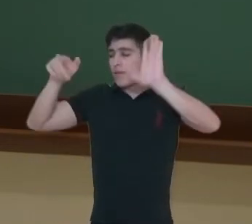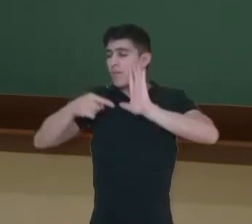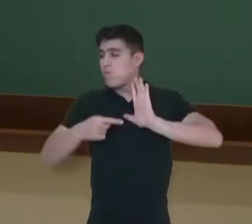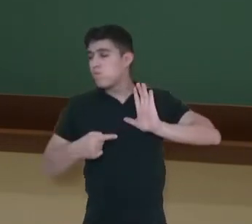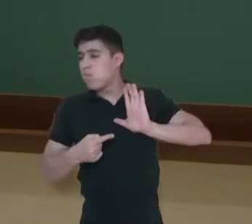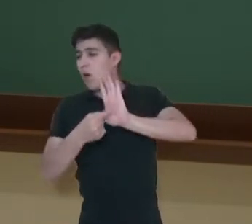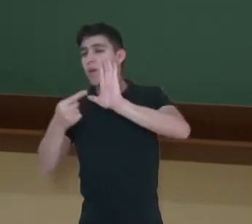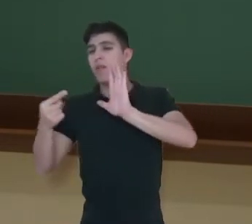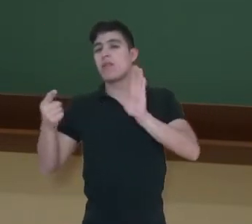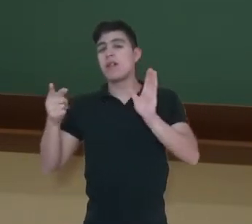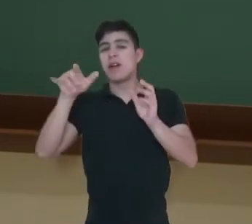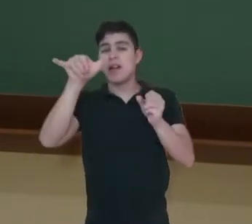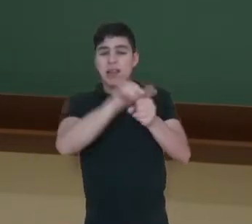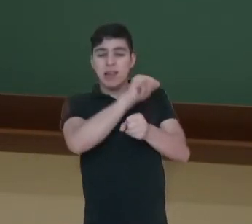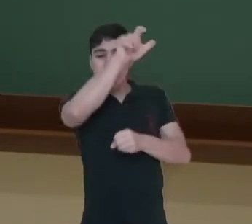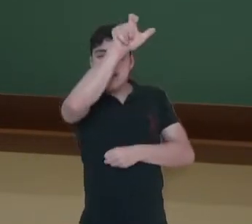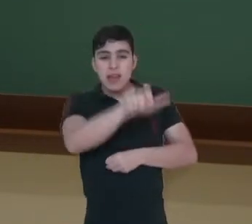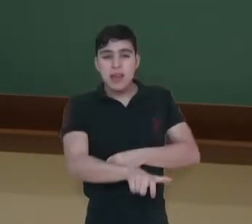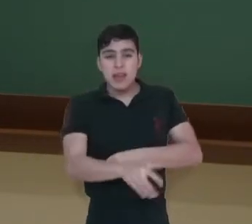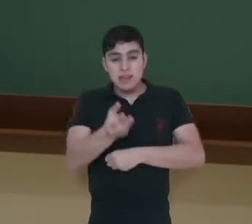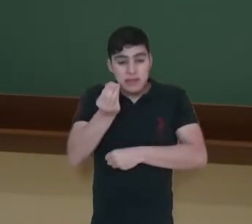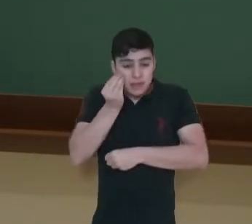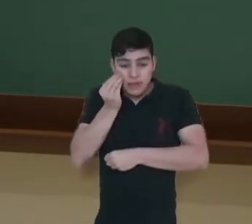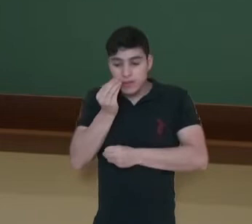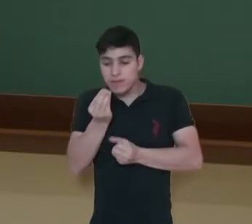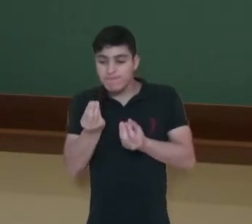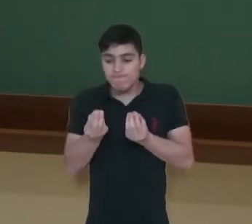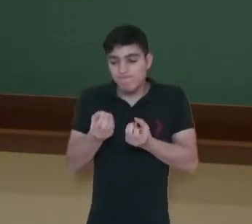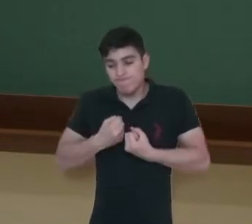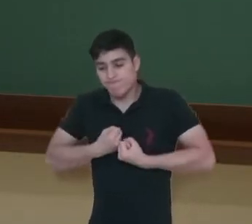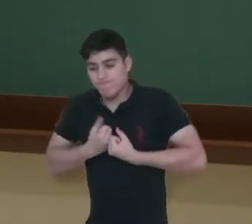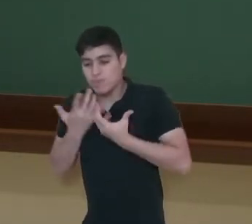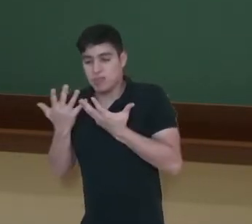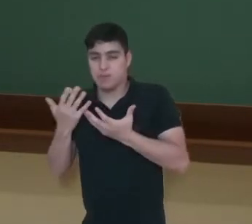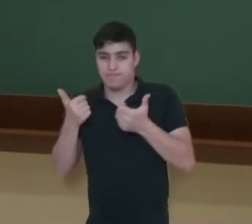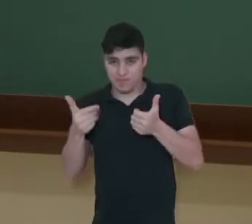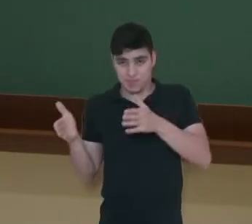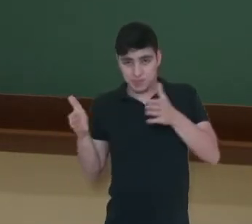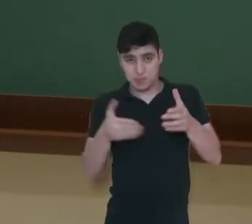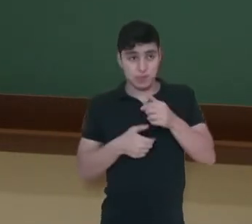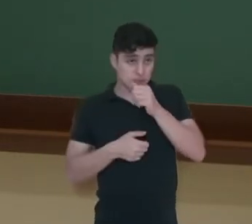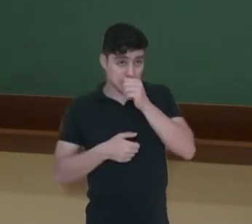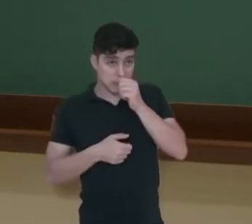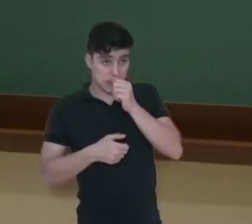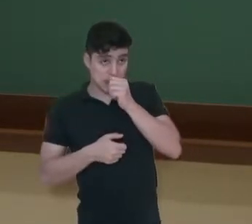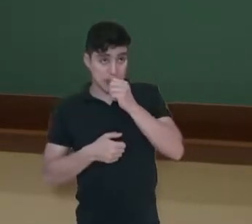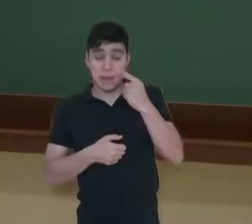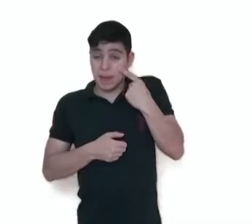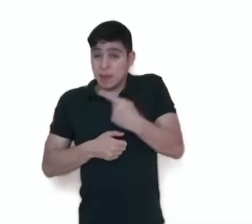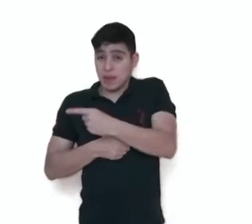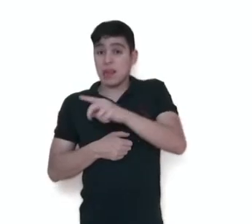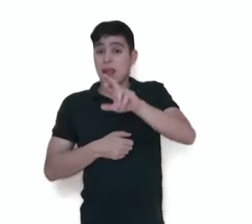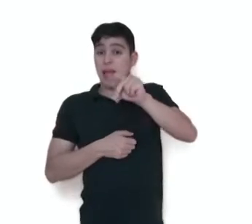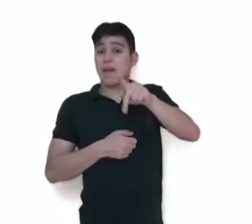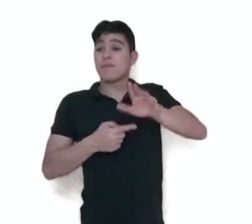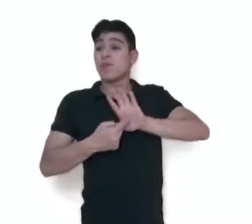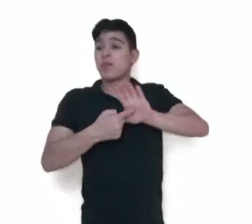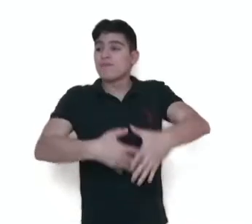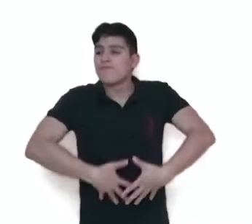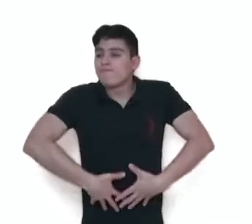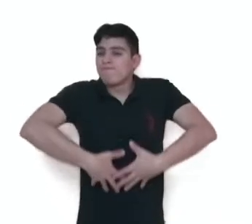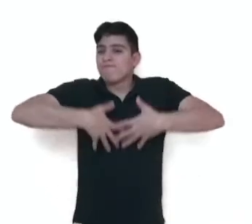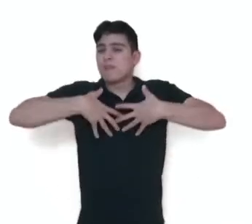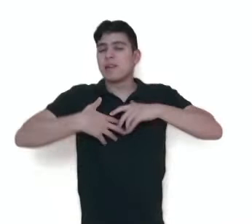um meio da pessoa de bem tentar viver isolado disso daí. E nós temos, por exemplo, o rap se transforma em autoestima,